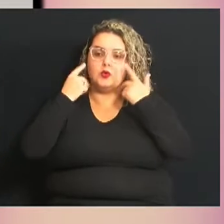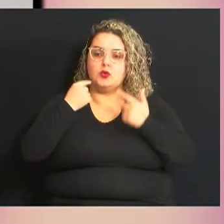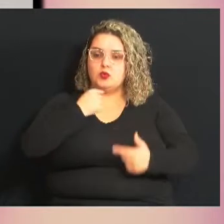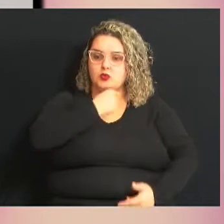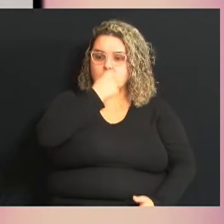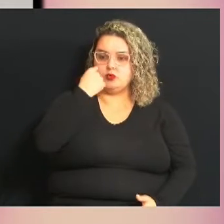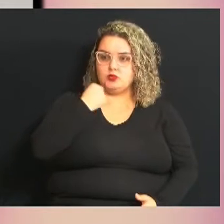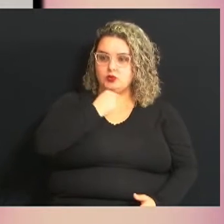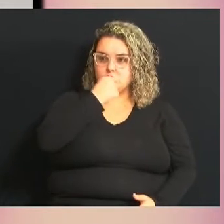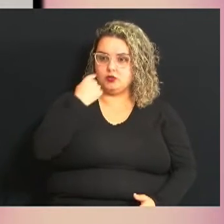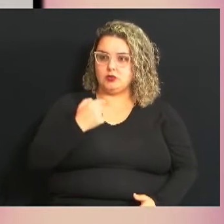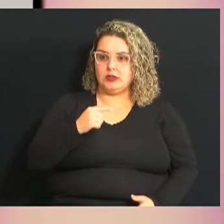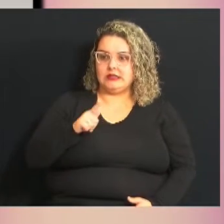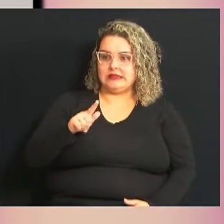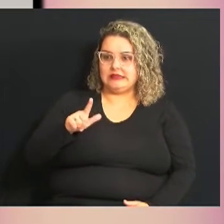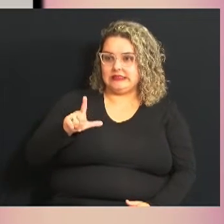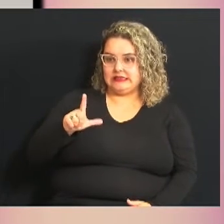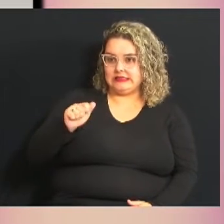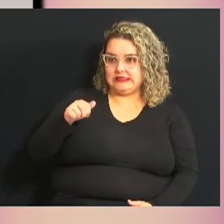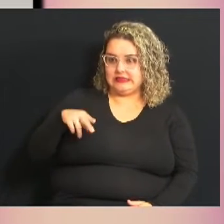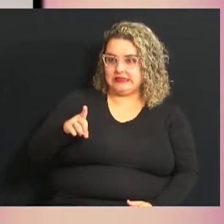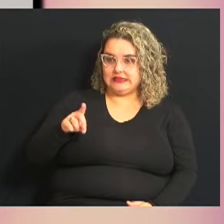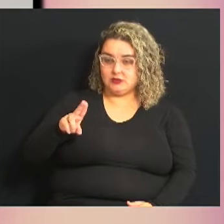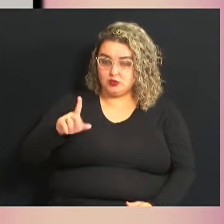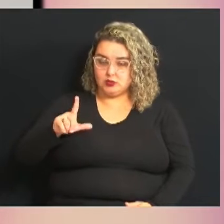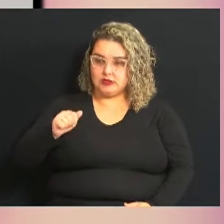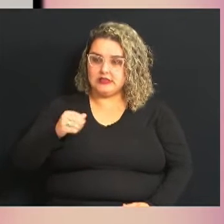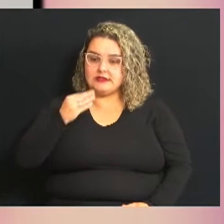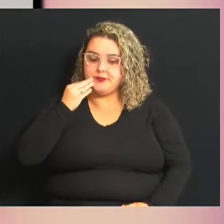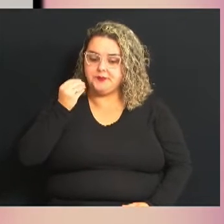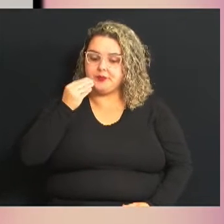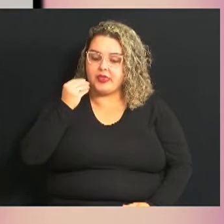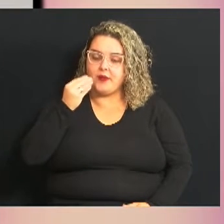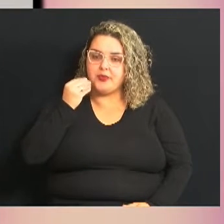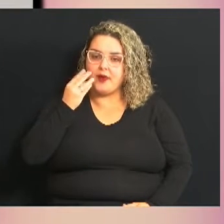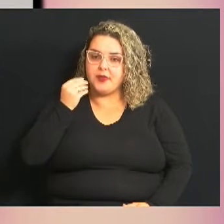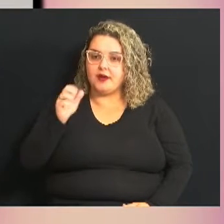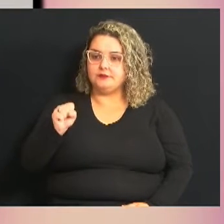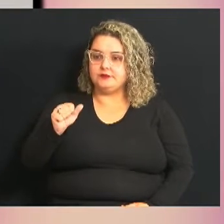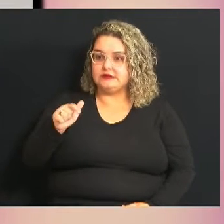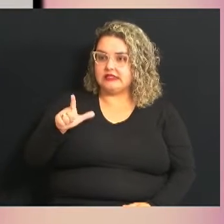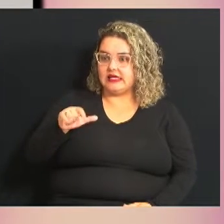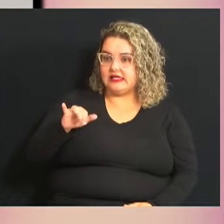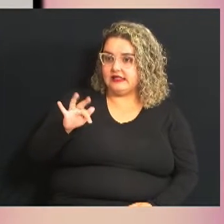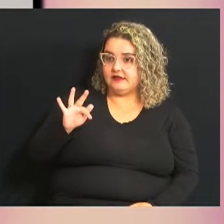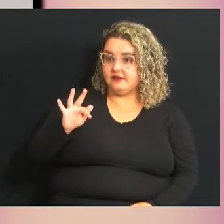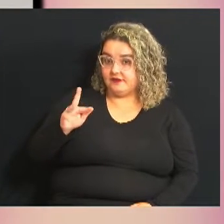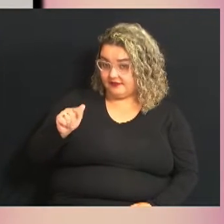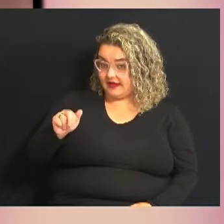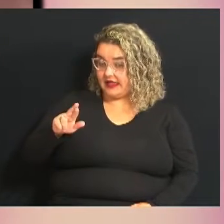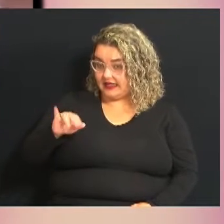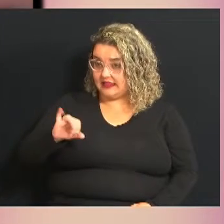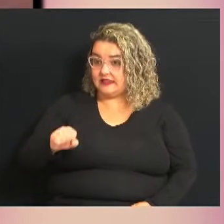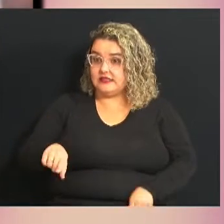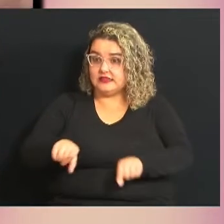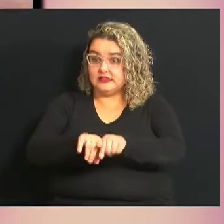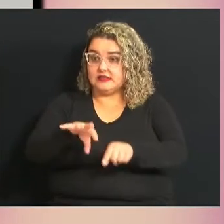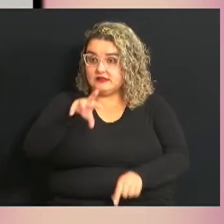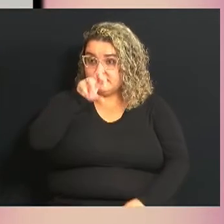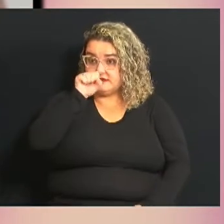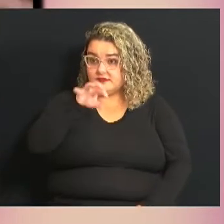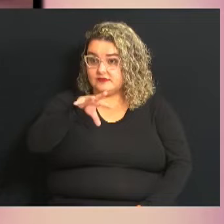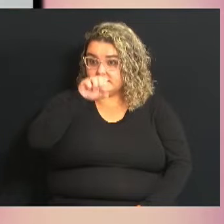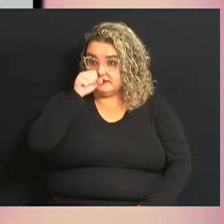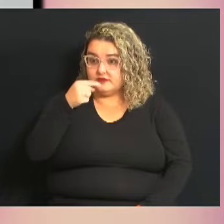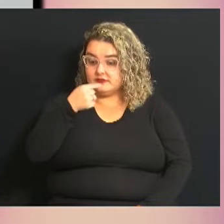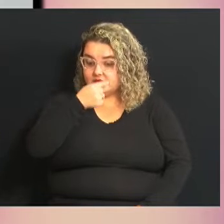encontram-se as glândulas salivares e as glândulas olfativas, né? Que estão ali no nariz, né?